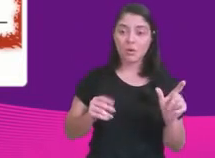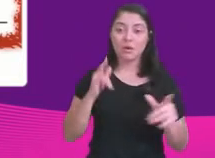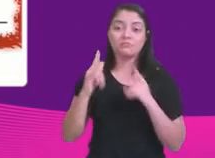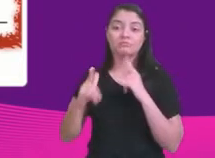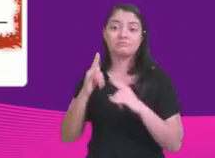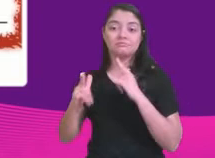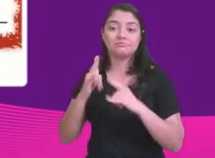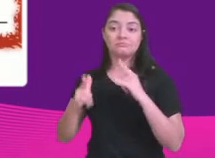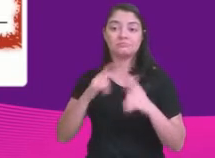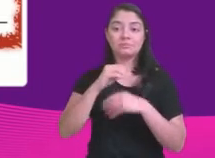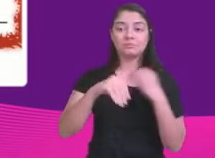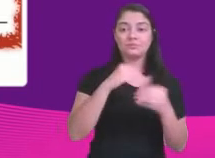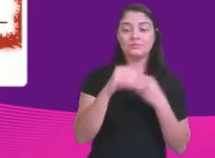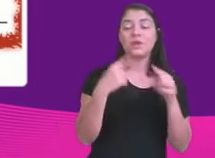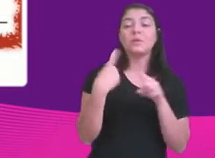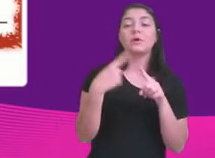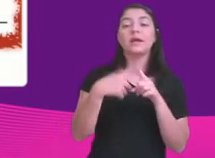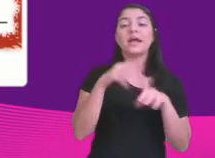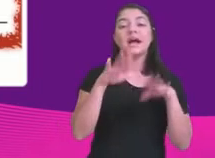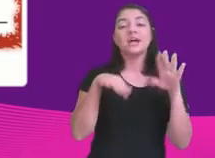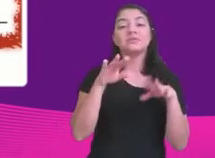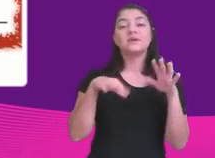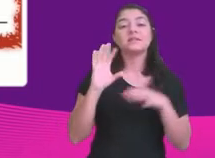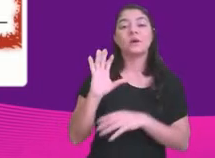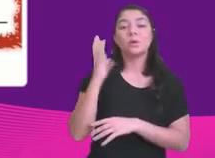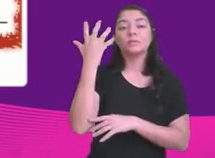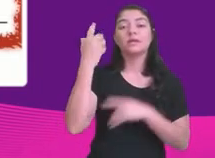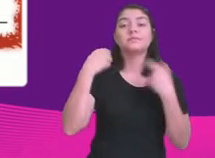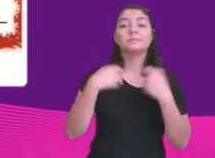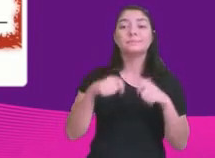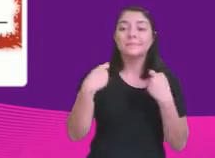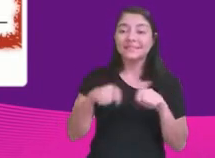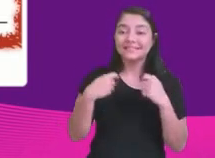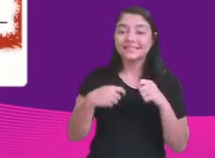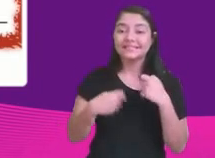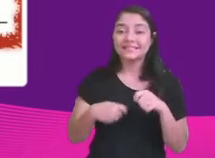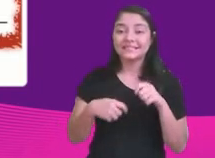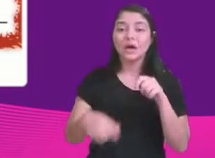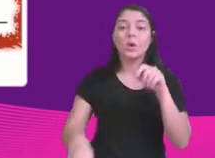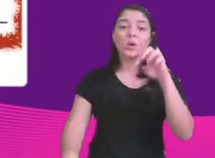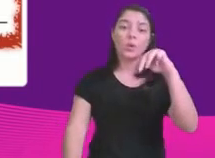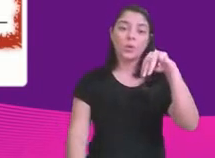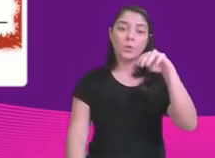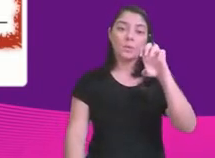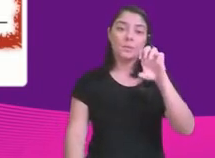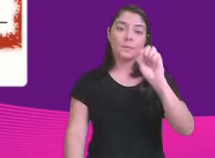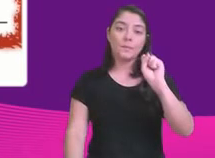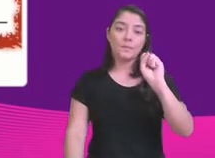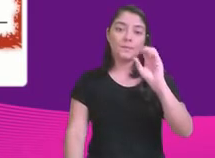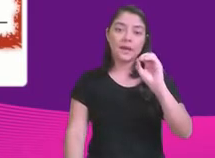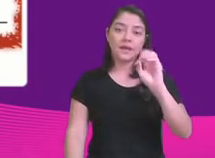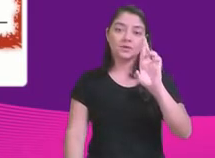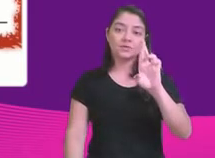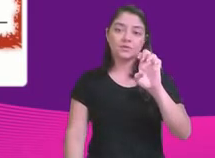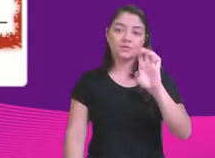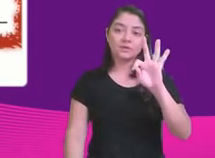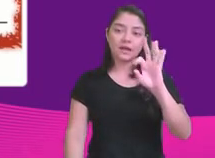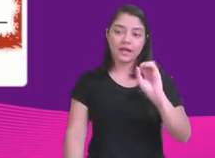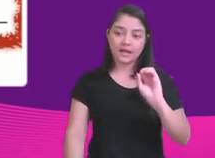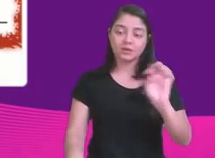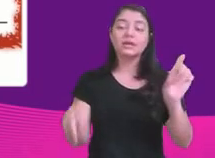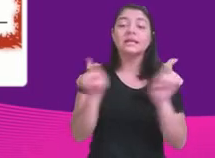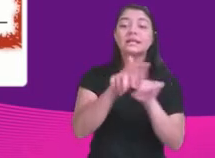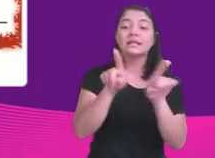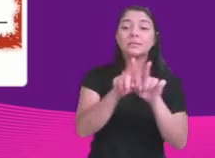gente tem que fazer a ressecção do mesorreto e nós temos também que fazer o descolamento da flexura esplênica para que a gente tenha uma